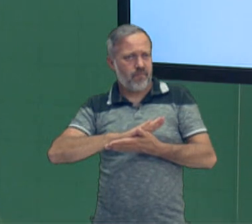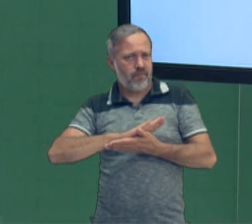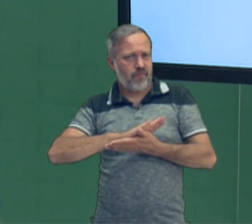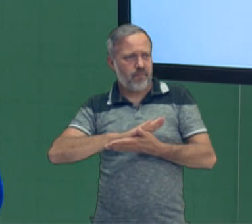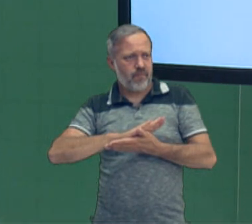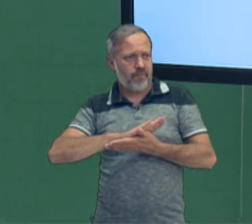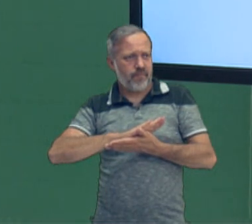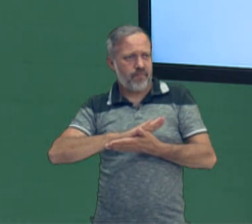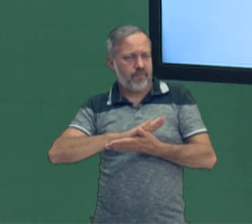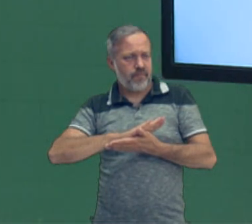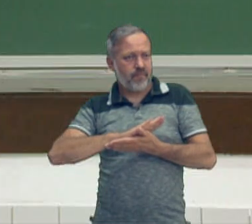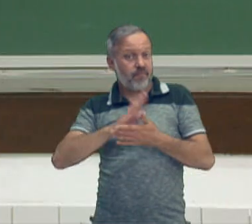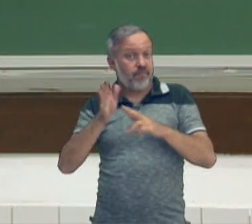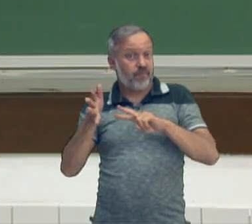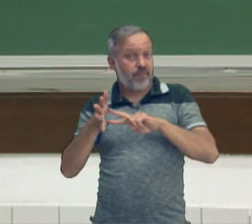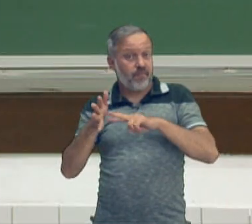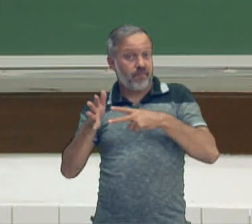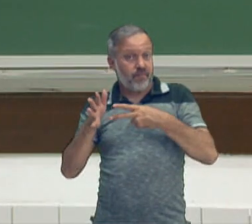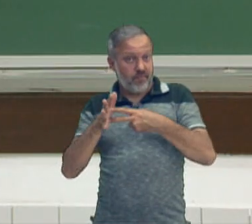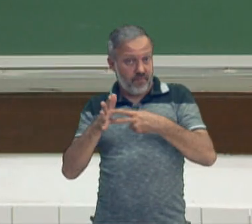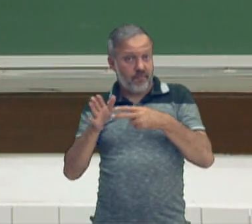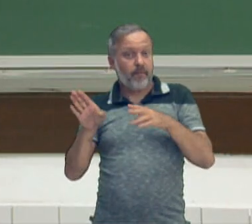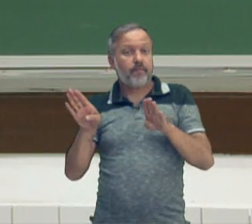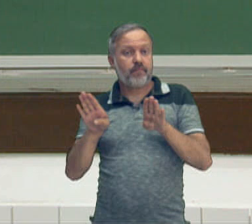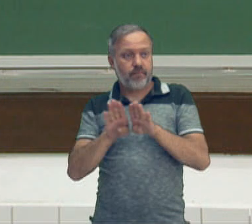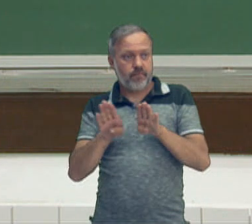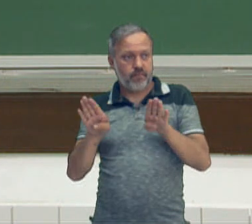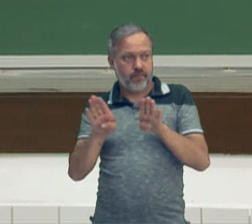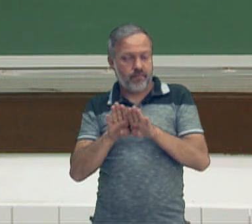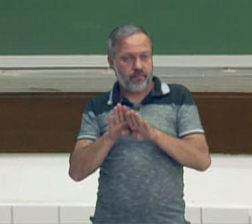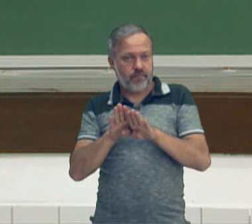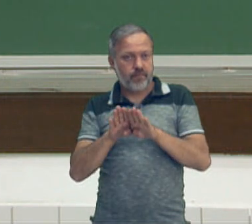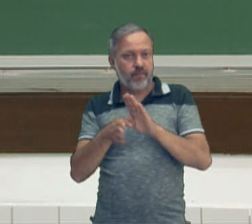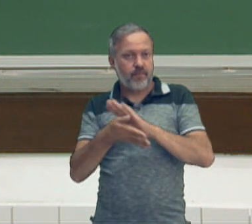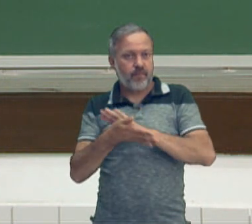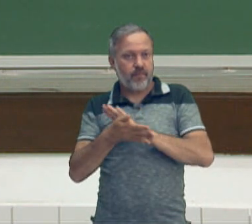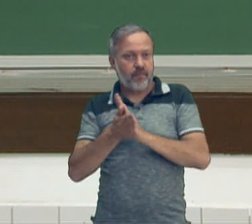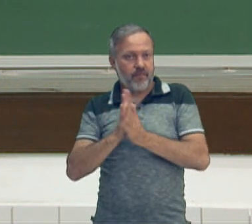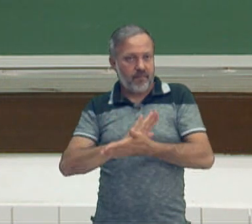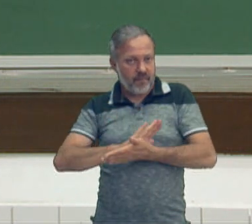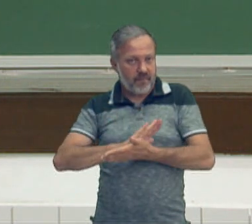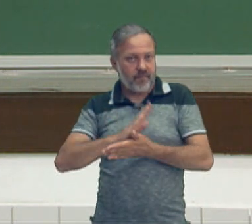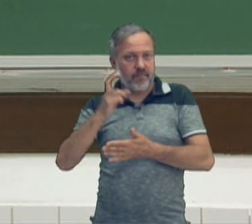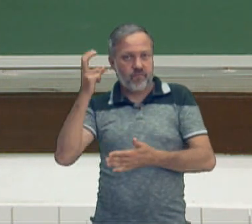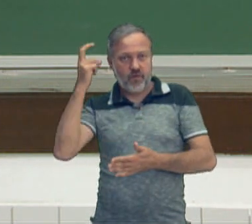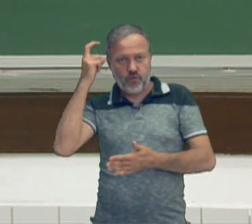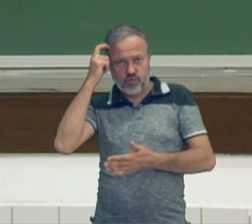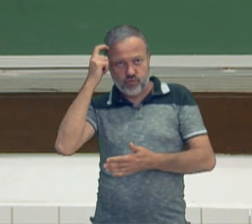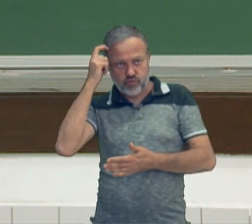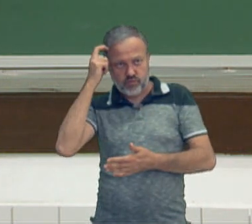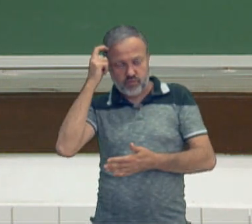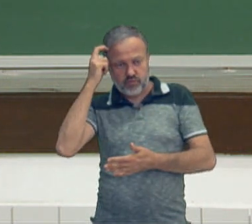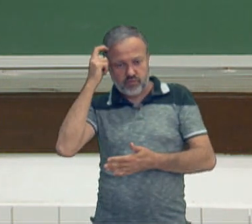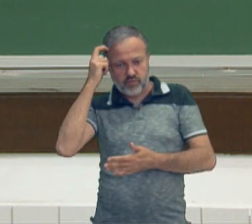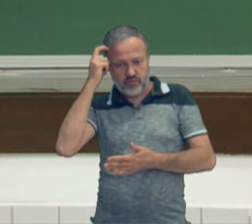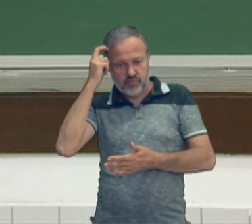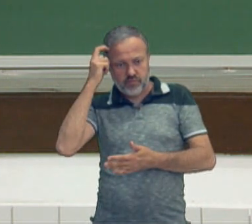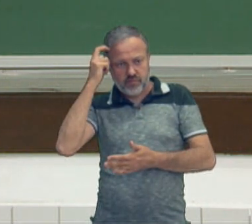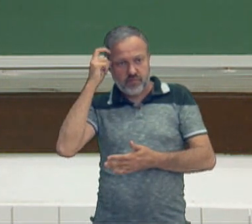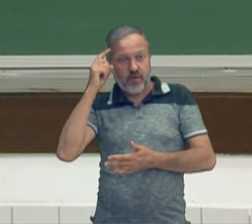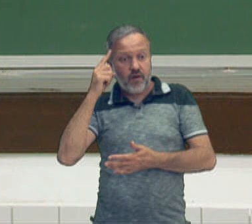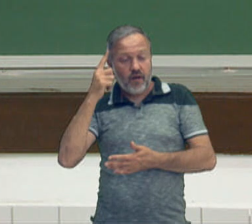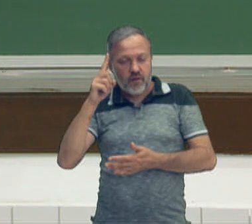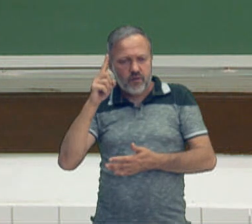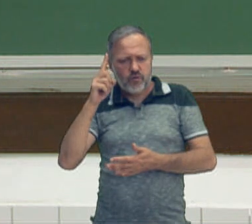povo significa também exterminar sua cultura, exterminar as suas crenças, a sua técnica,